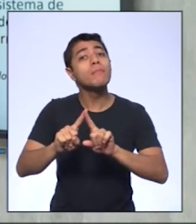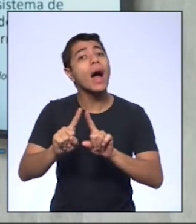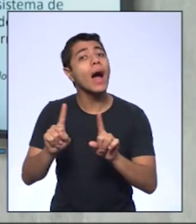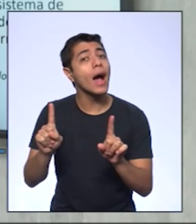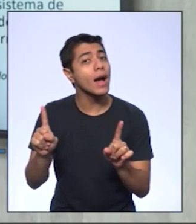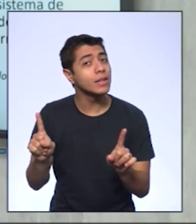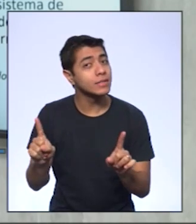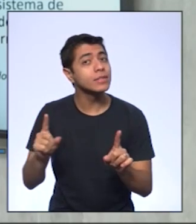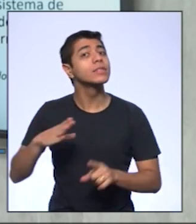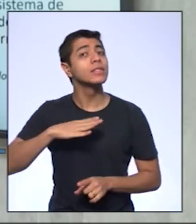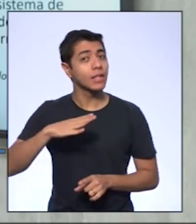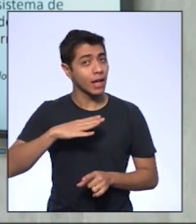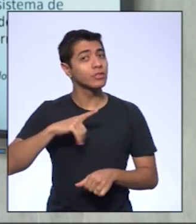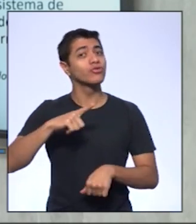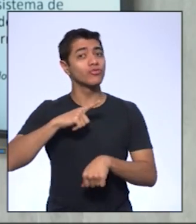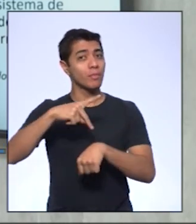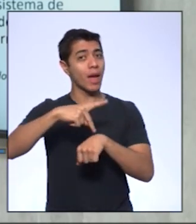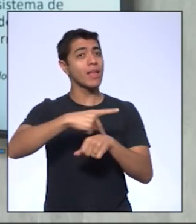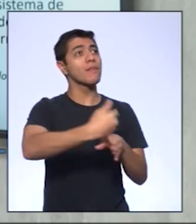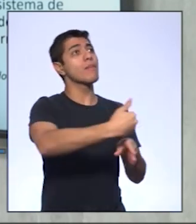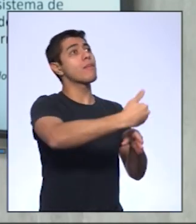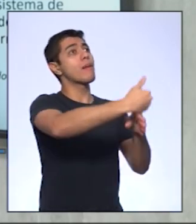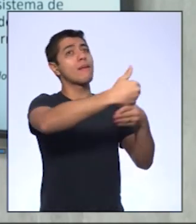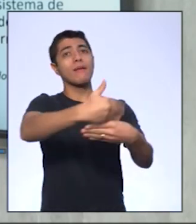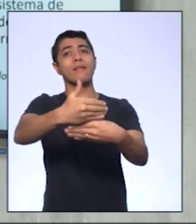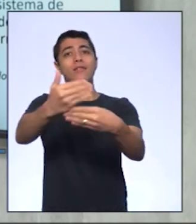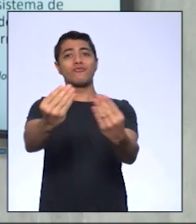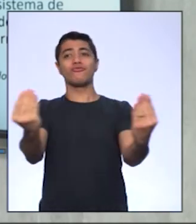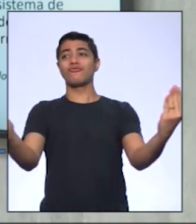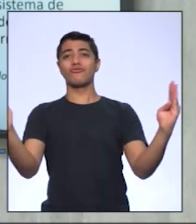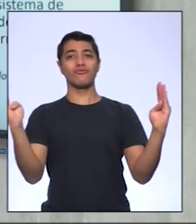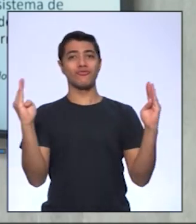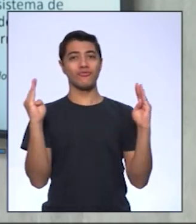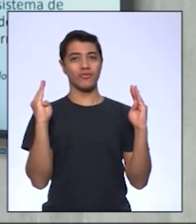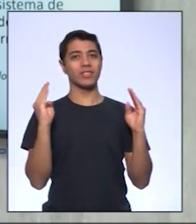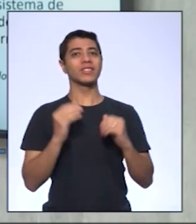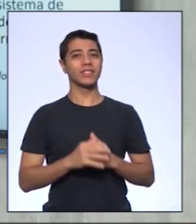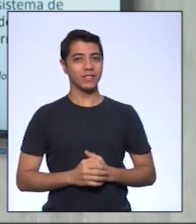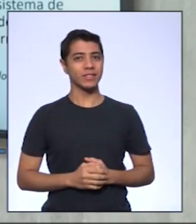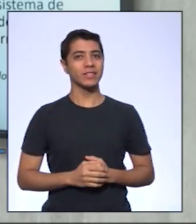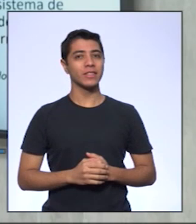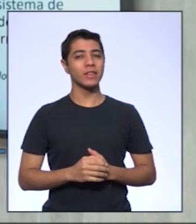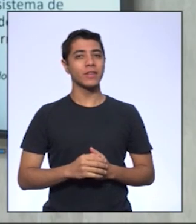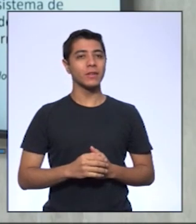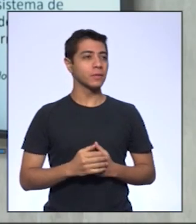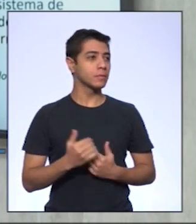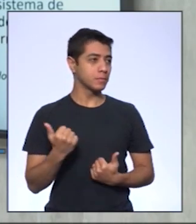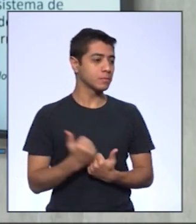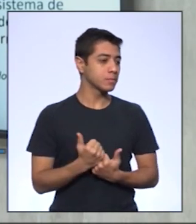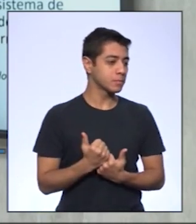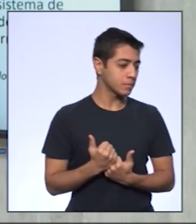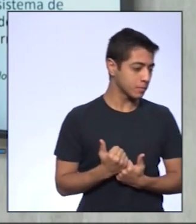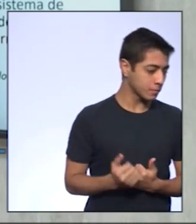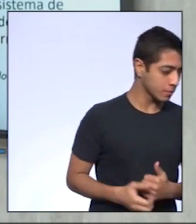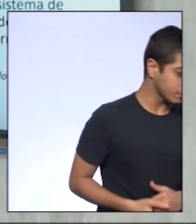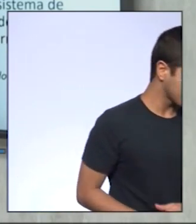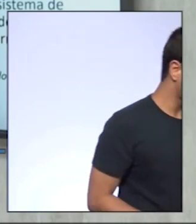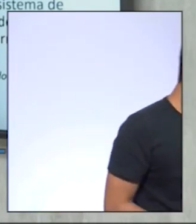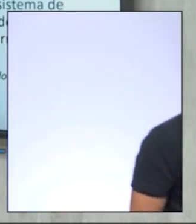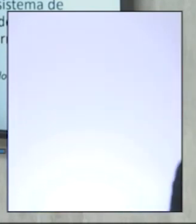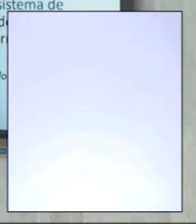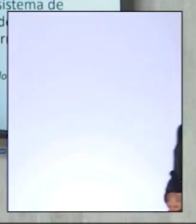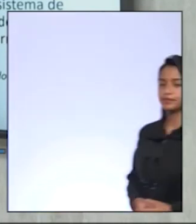pega foto, depois você vê, ou da hora que você for formado, que você for milionário, você vai pra Europa. As cidades europeias, muitas delas ainda tem um muro lá em